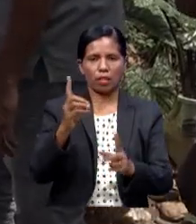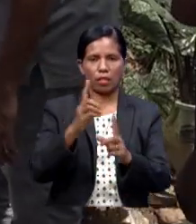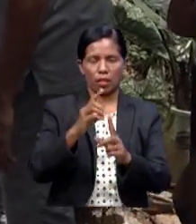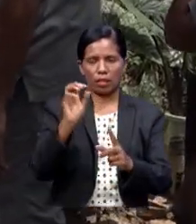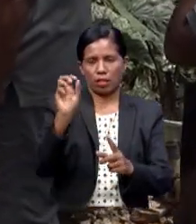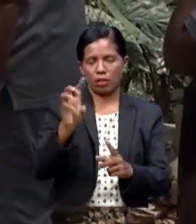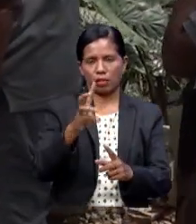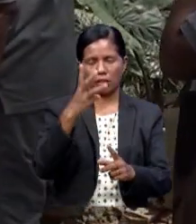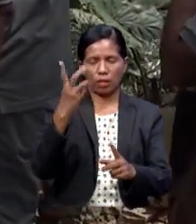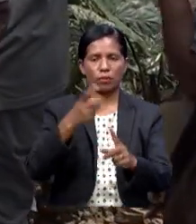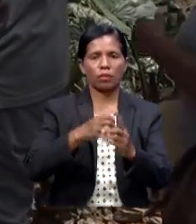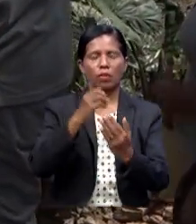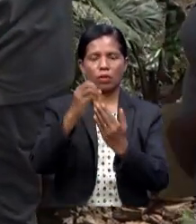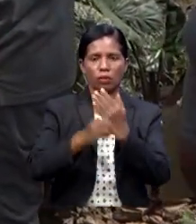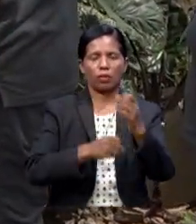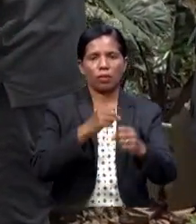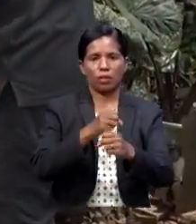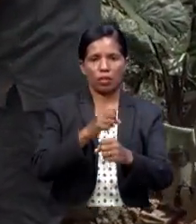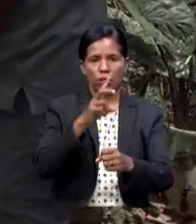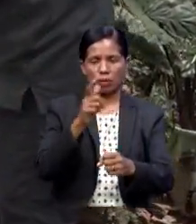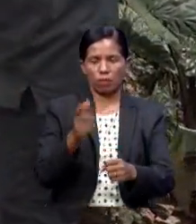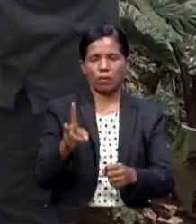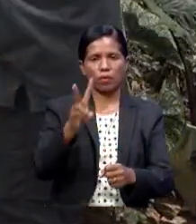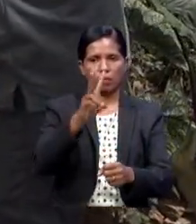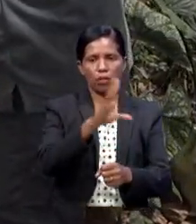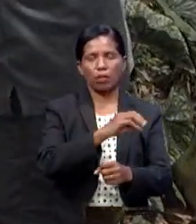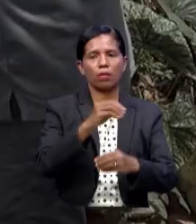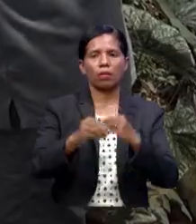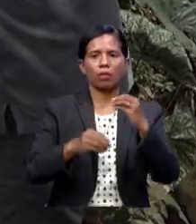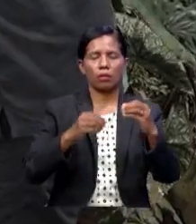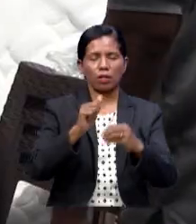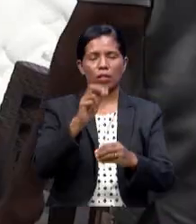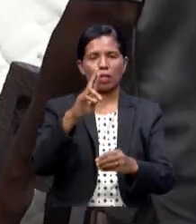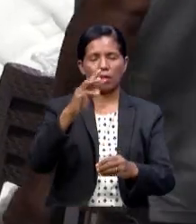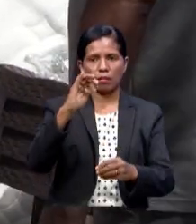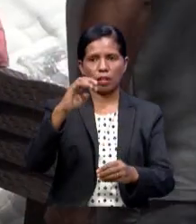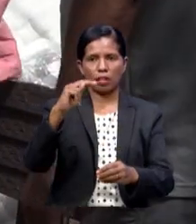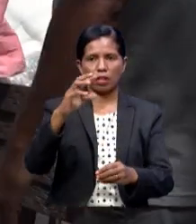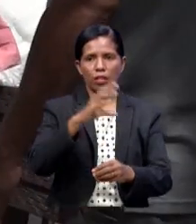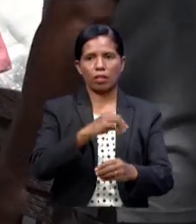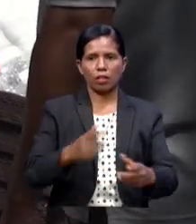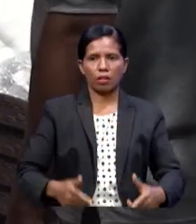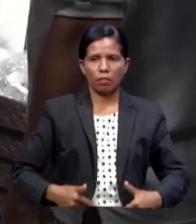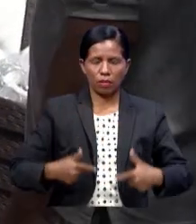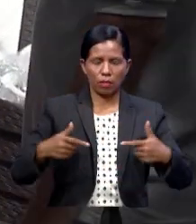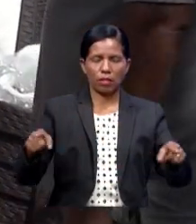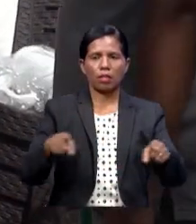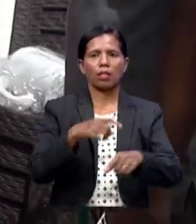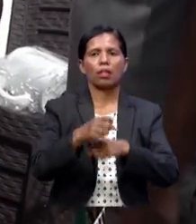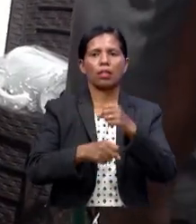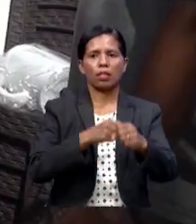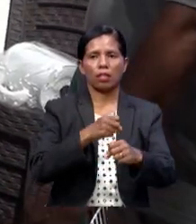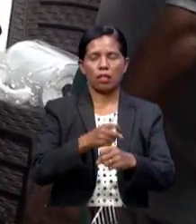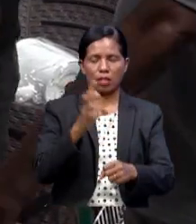Sanor Sinem, Fulan Outubro, Tina Rihun Rua, Ronor Sin Rua, Conabar Mindo Martins Niamores, Nudar Aileba, durante Tina